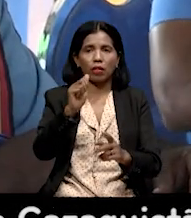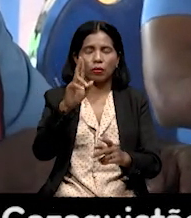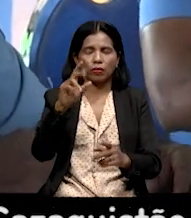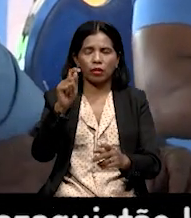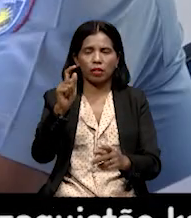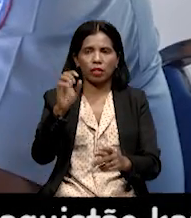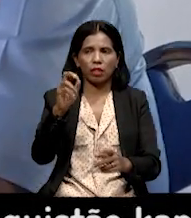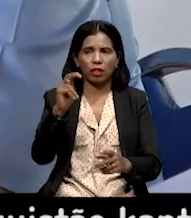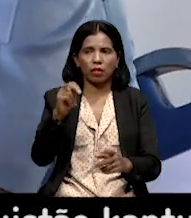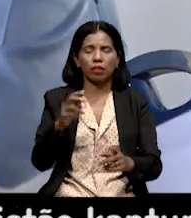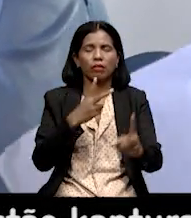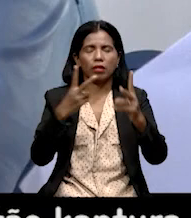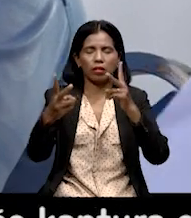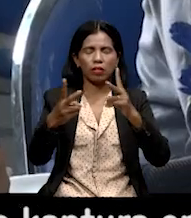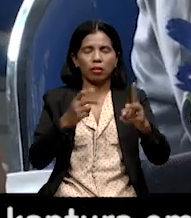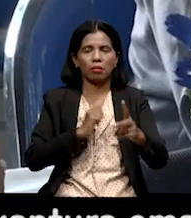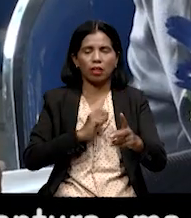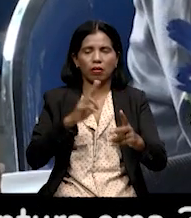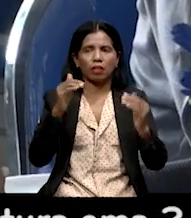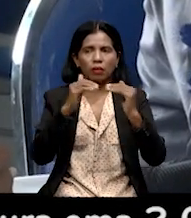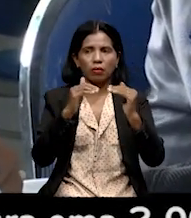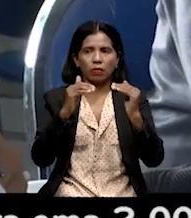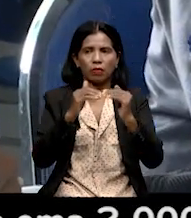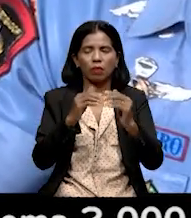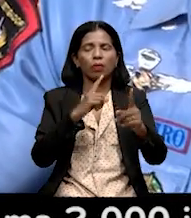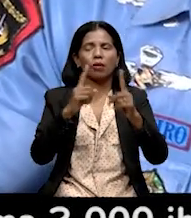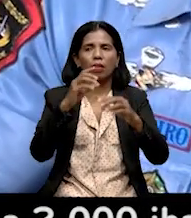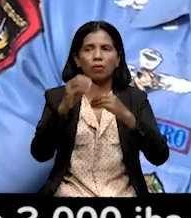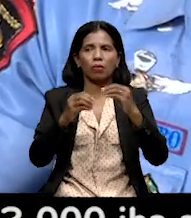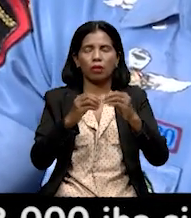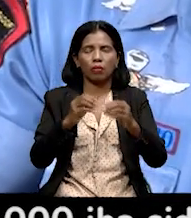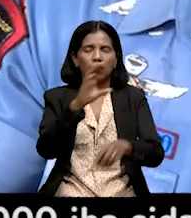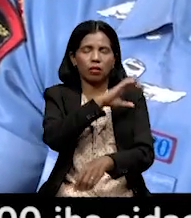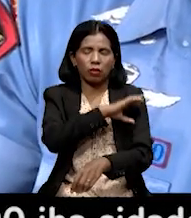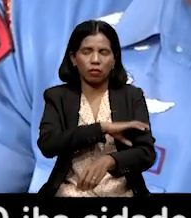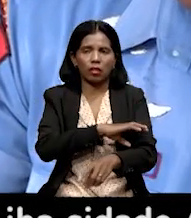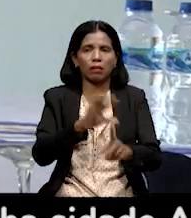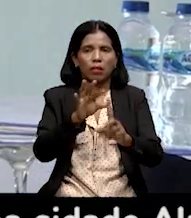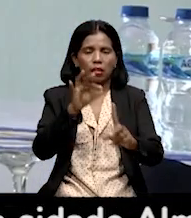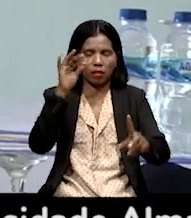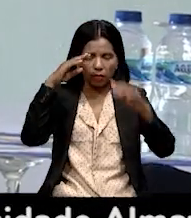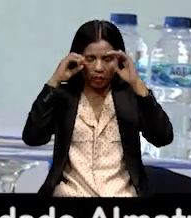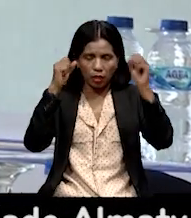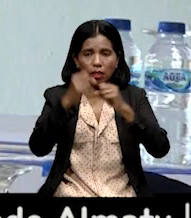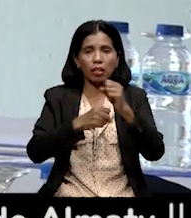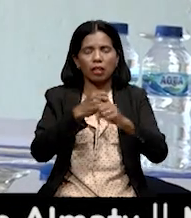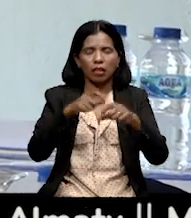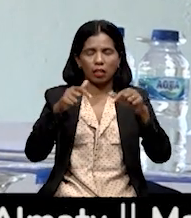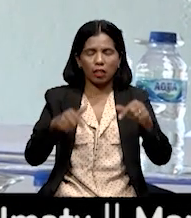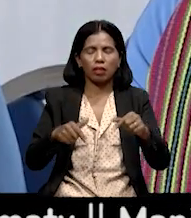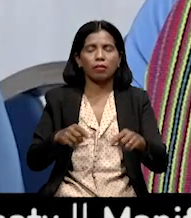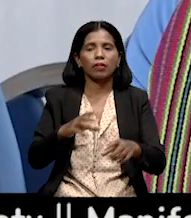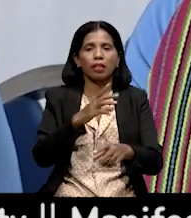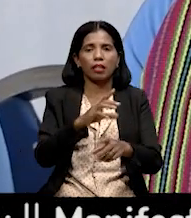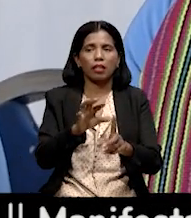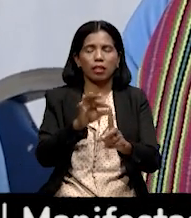de encontro ho komandante municipal Ileu ho de kolia mos kona ba segurança ba eleição presidencial ia tina ne no eleição parlamentar